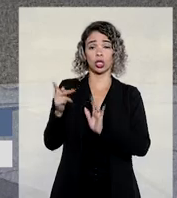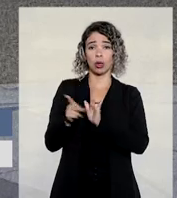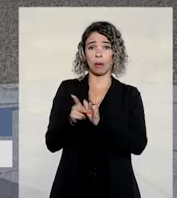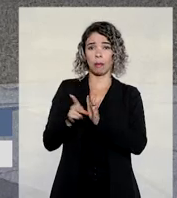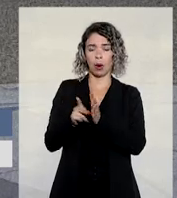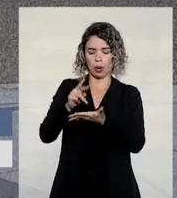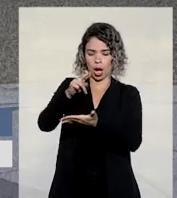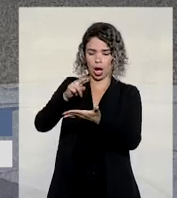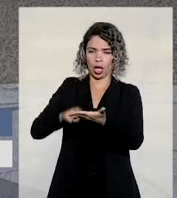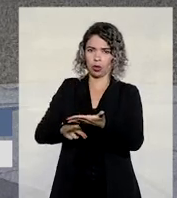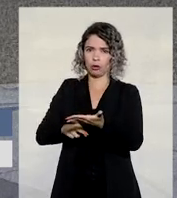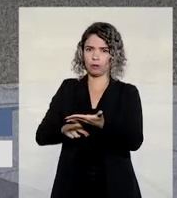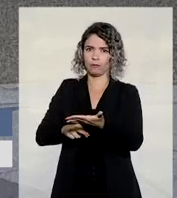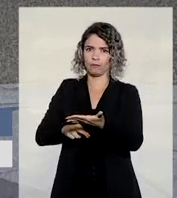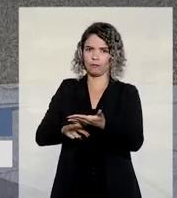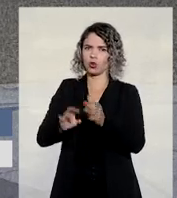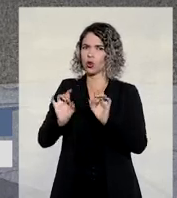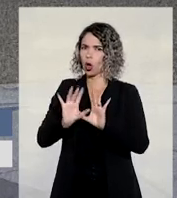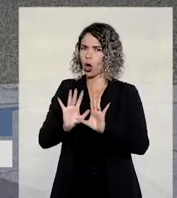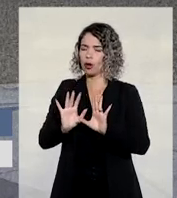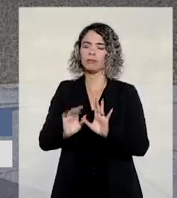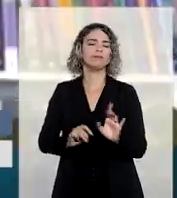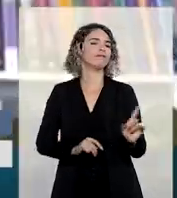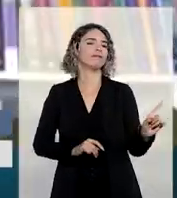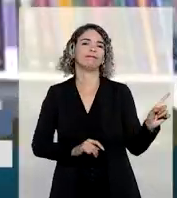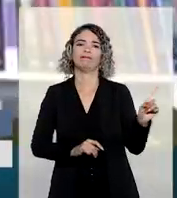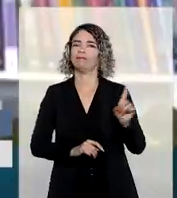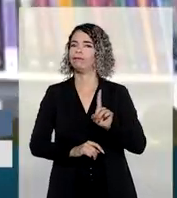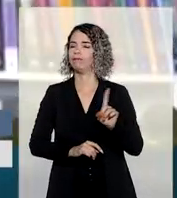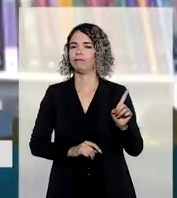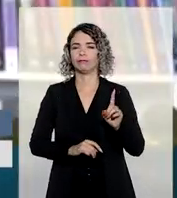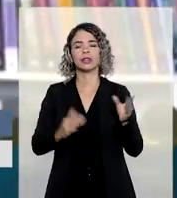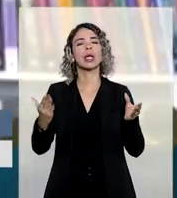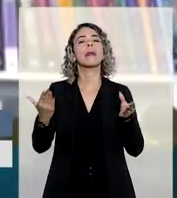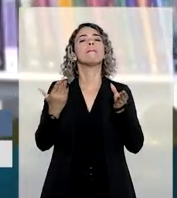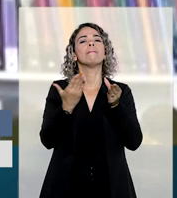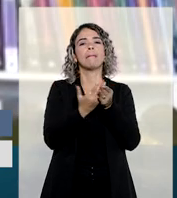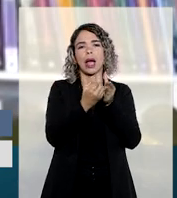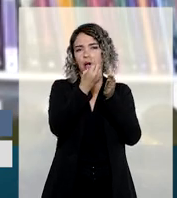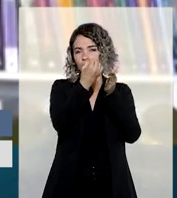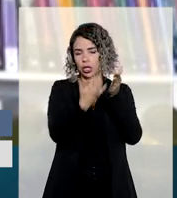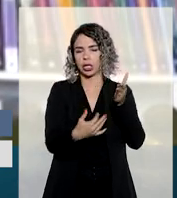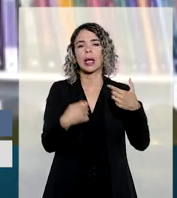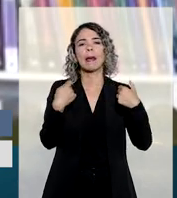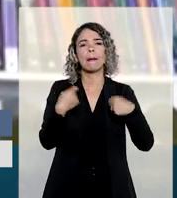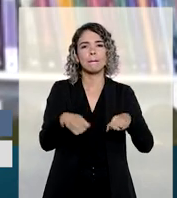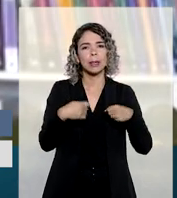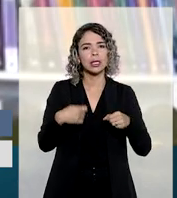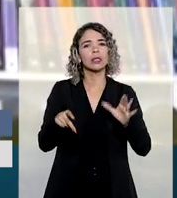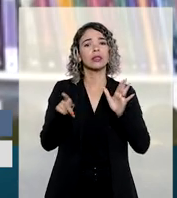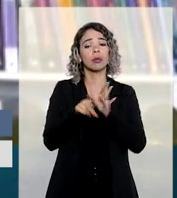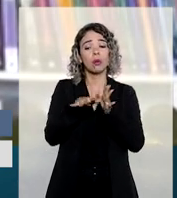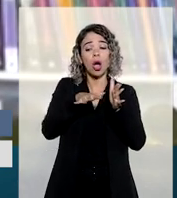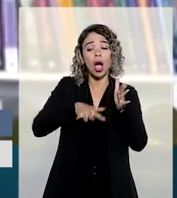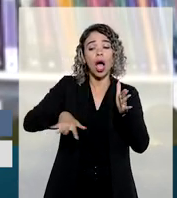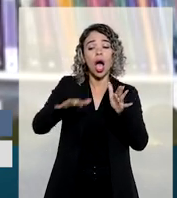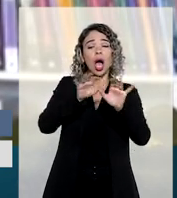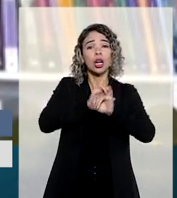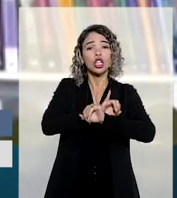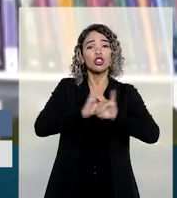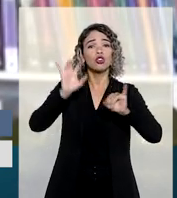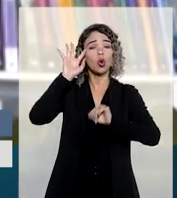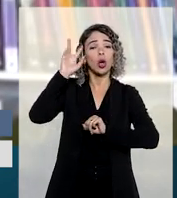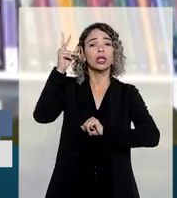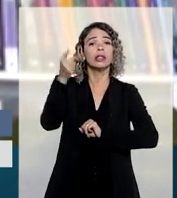relator? De modo algum, Fátima. Embargos de declaração são recursos que têm que ser julgados pelo órgão